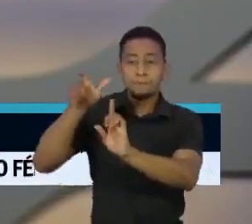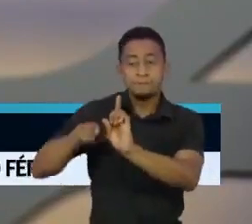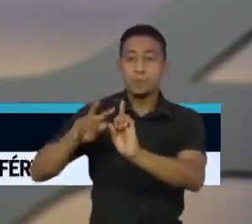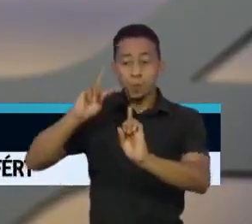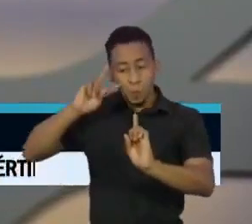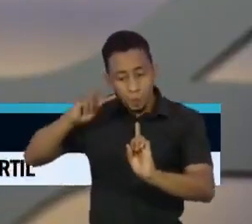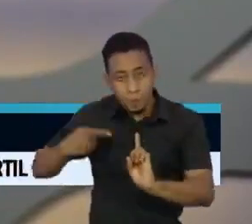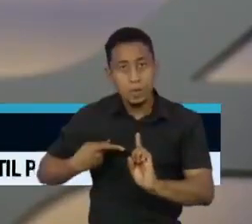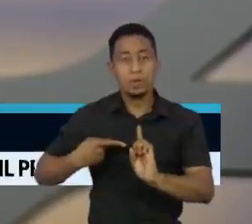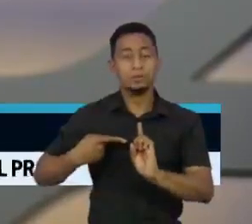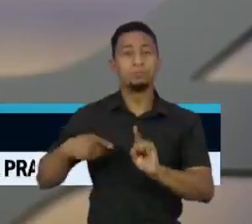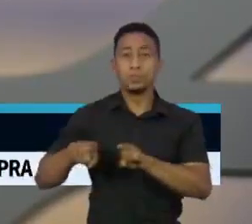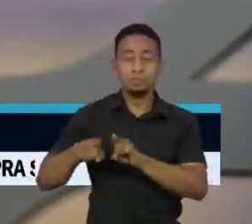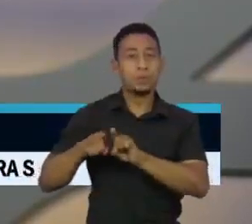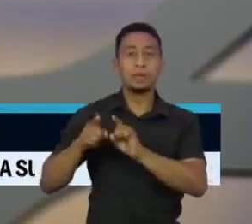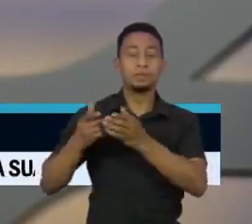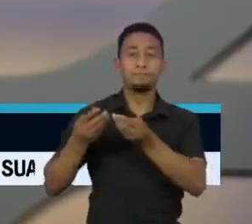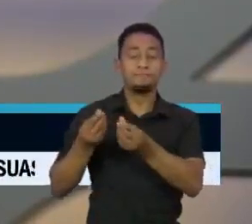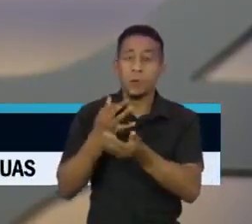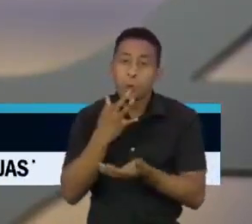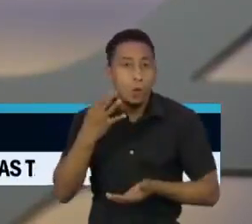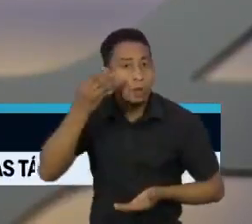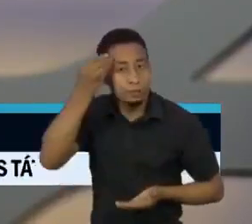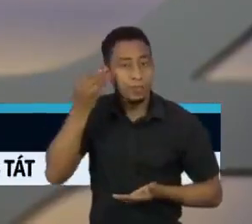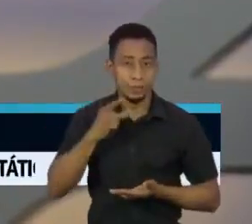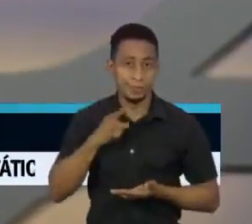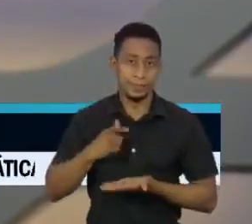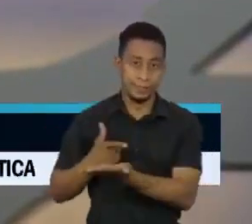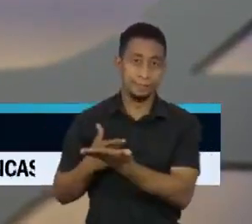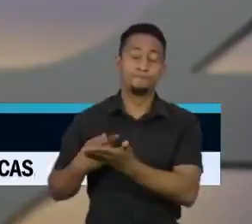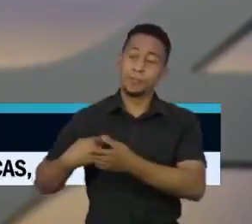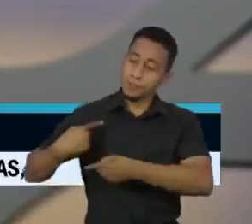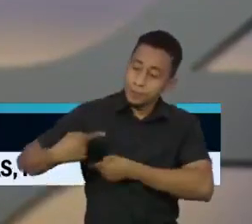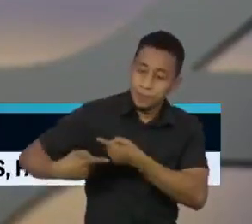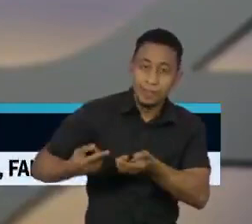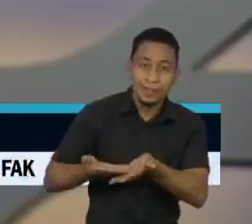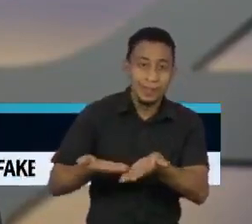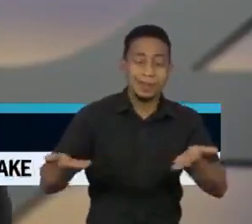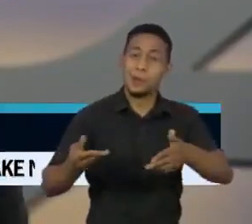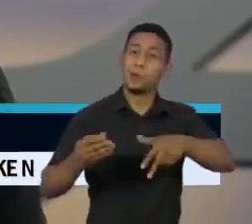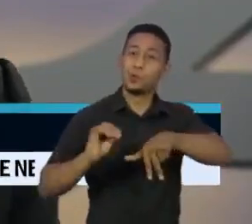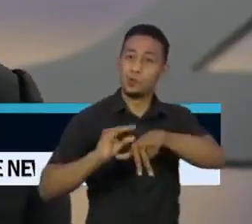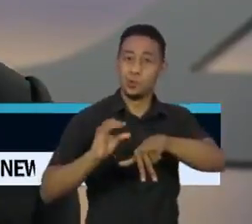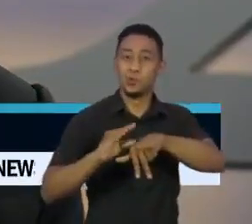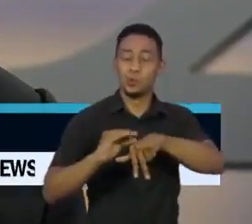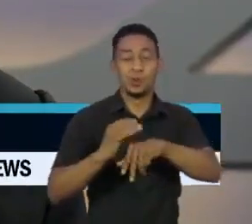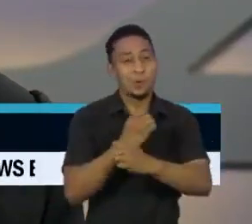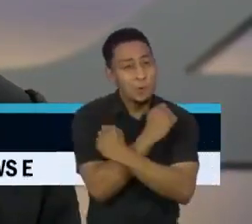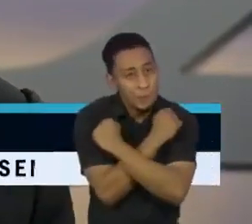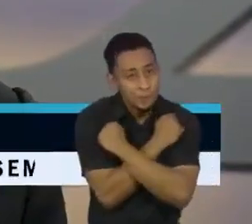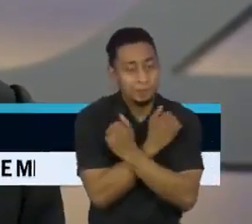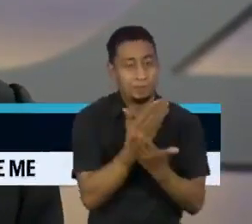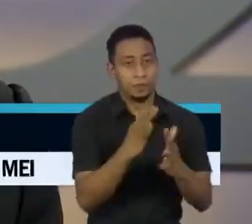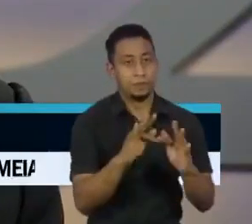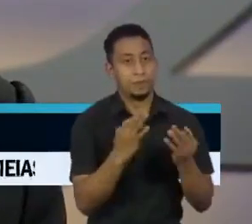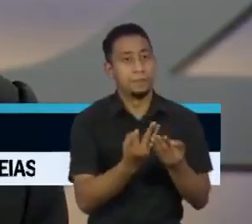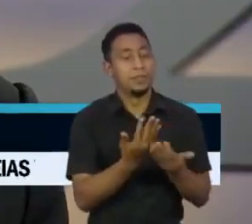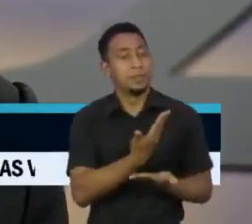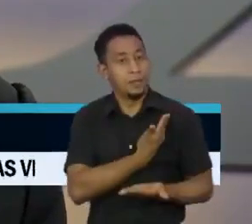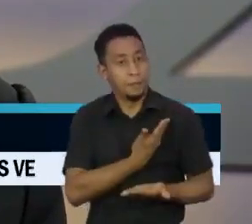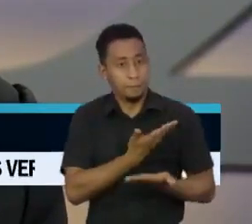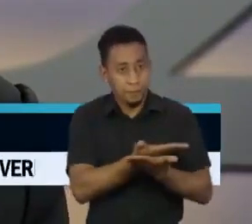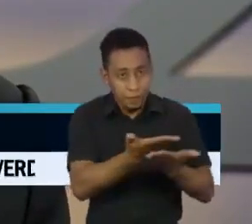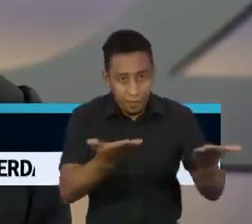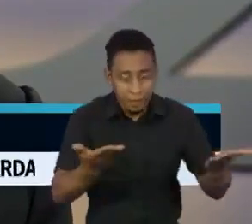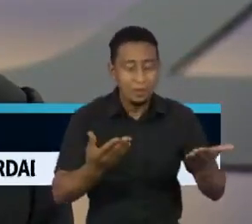e um homem de grande cultura. Não foi à toa o legado, inclusive, que ele deixou aqui nessa fundação. Um abraço à família, aos amigos,